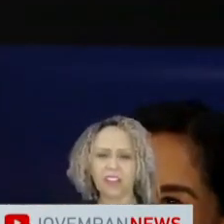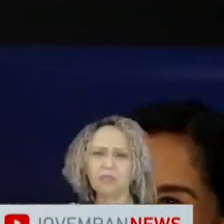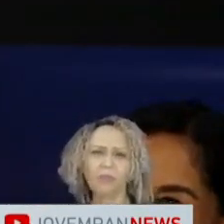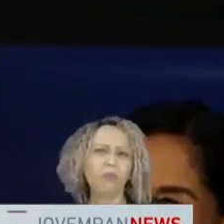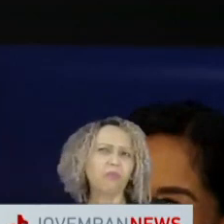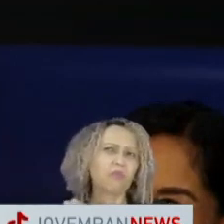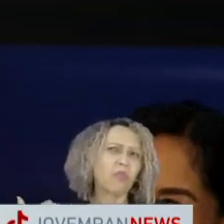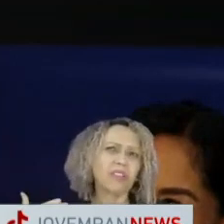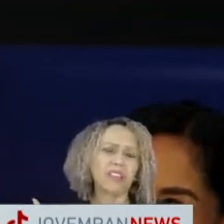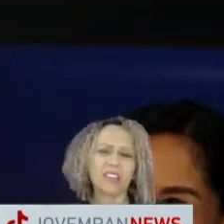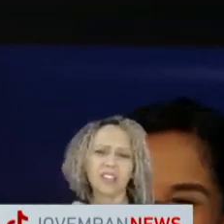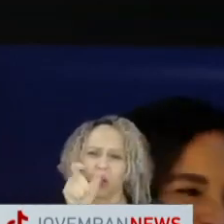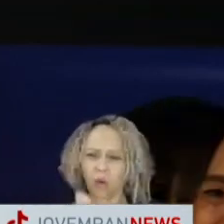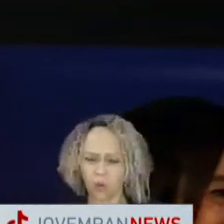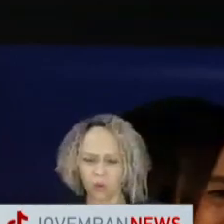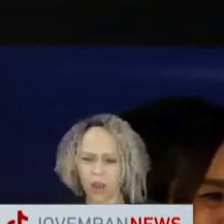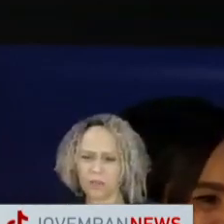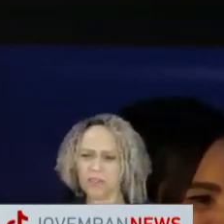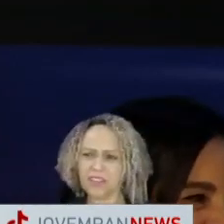preferencial dela é segunda-feira. Né?